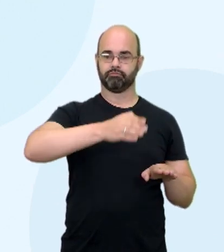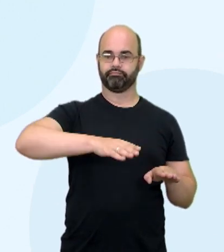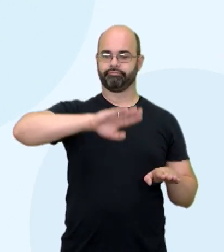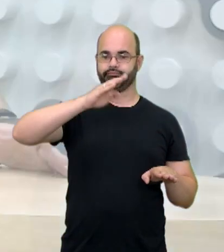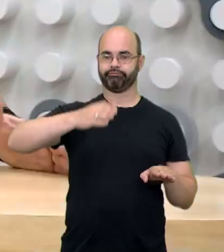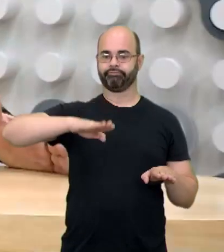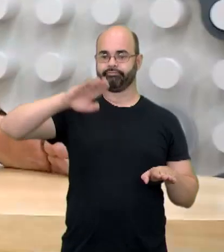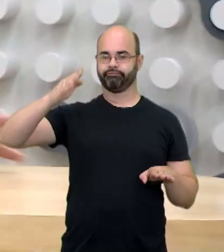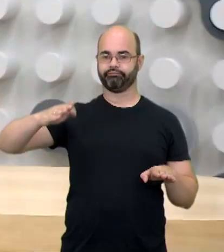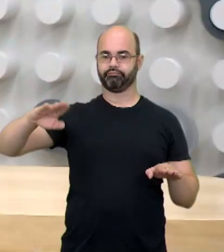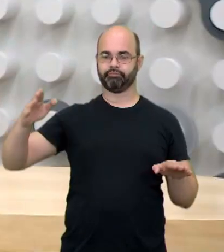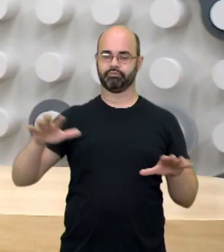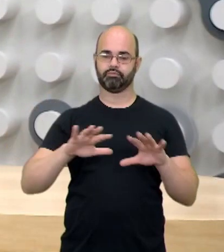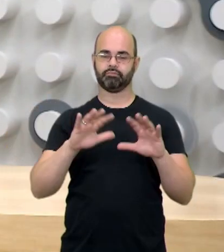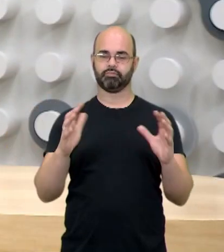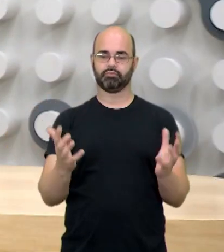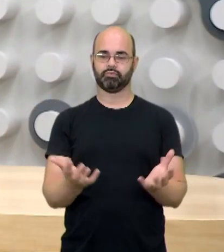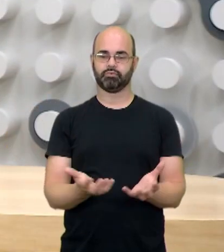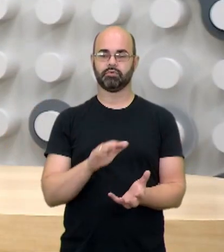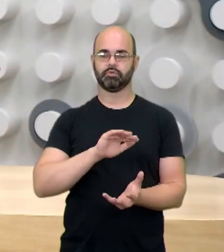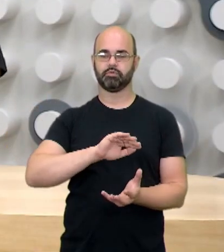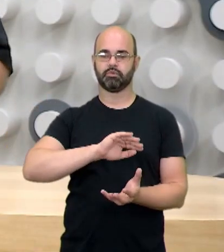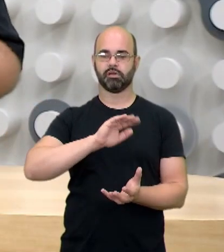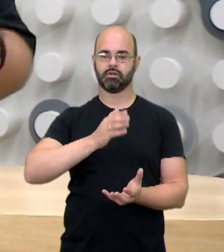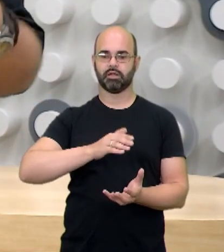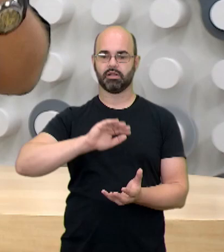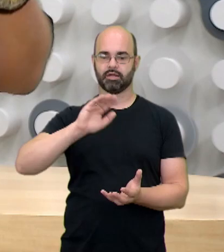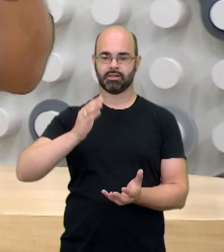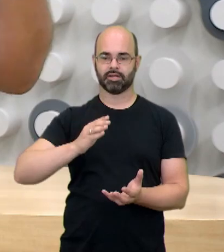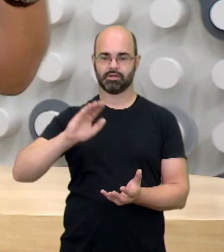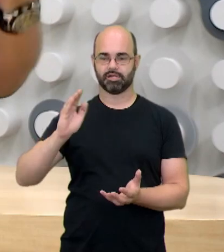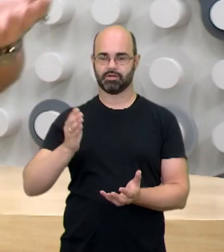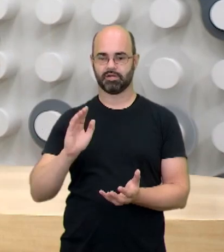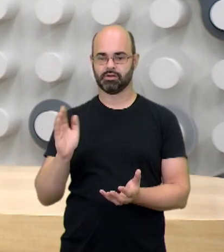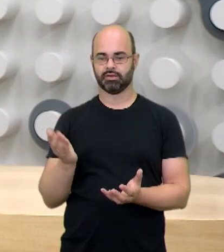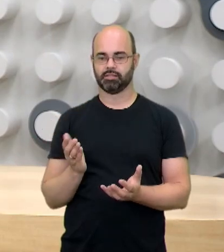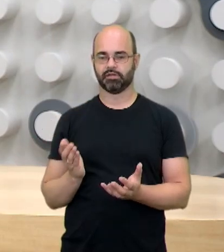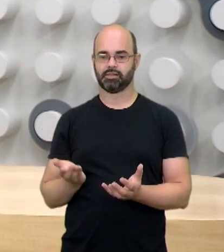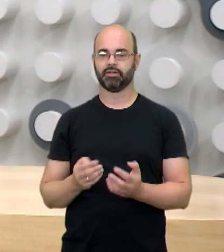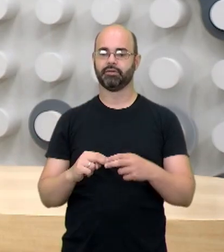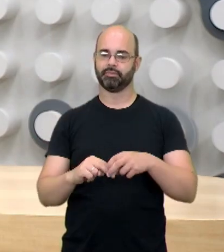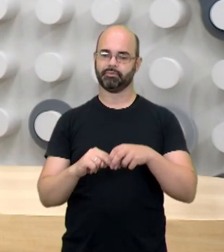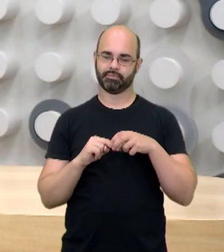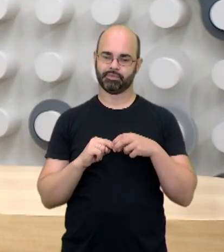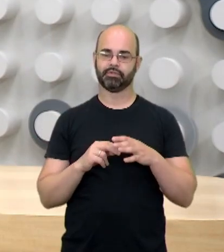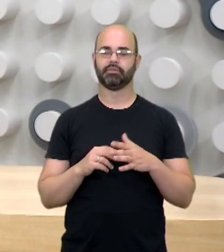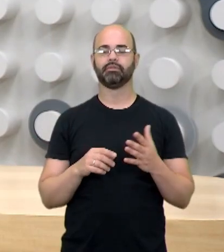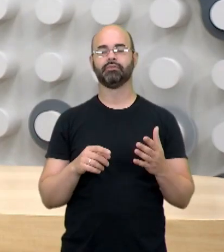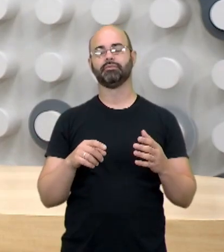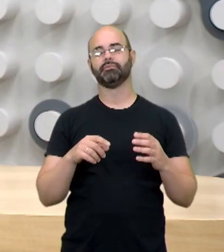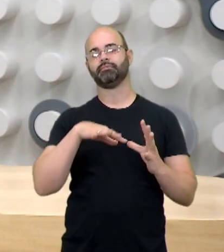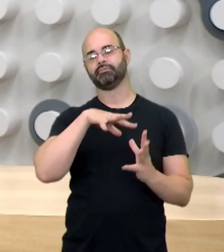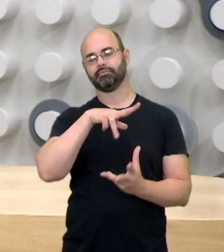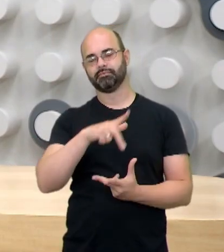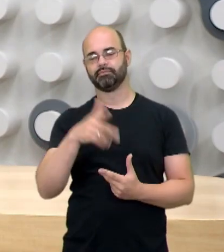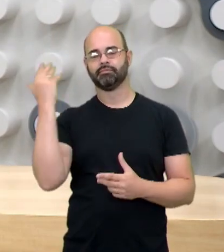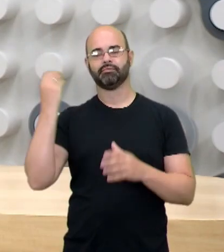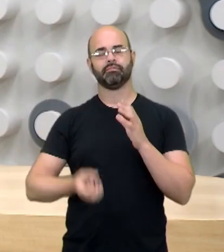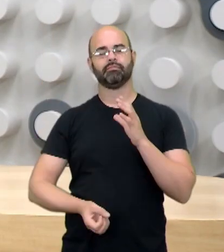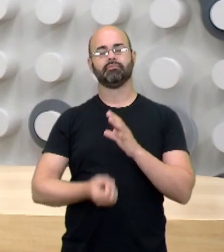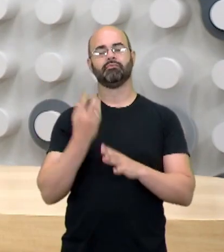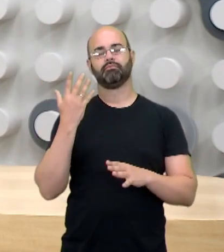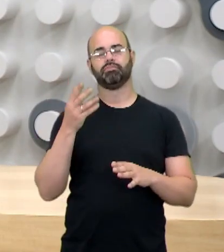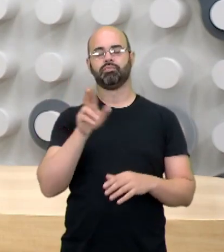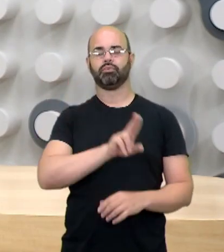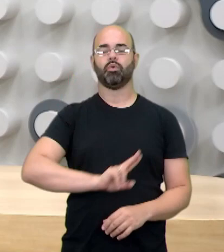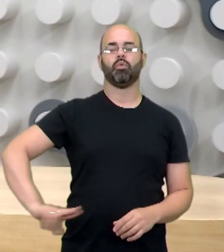Certo, galera? Então é isso aí, ó. A gente está aí trabalhando, né? Começamos lá mostrando, né, o planeta, né, a formação do universo, não